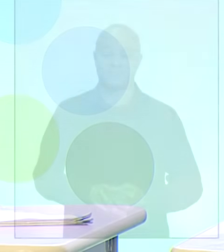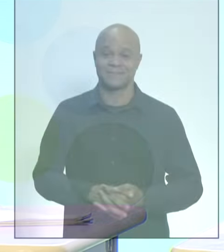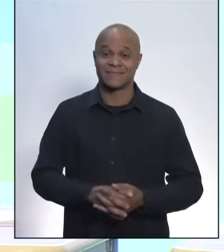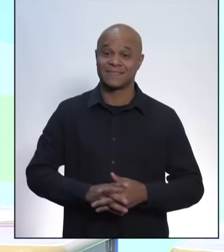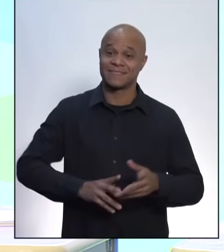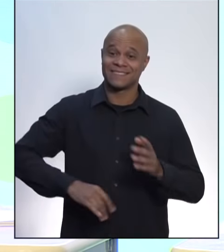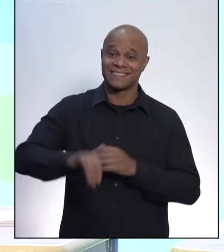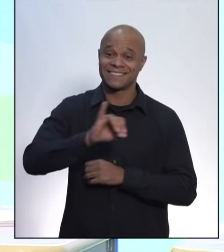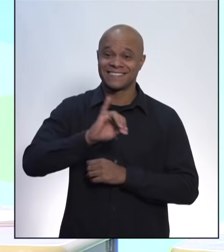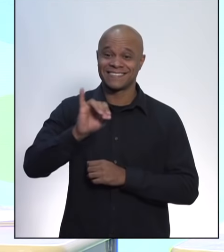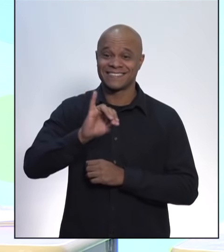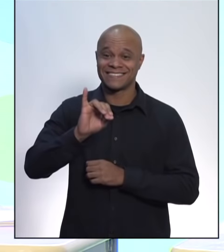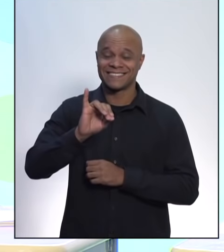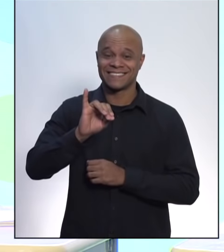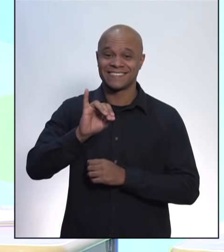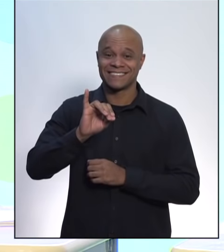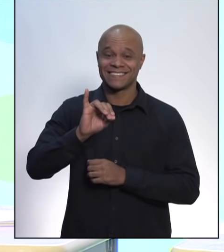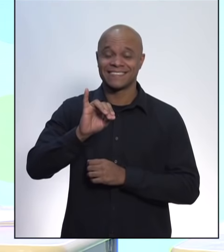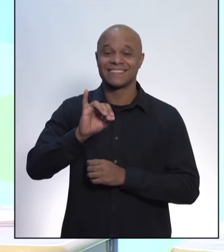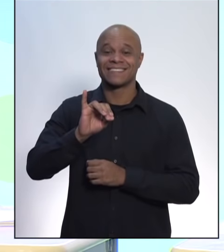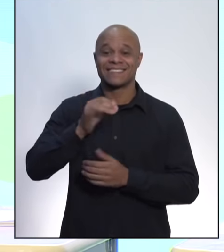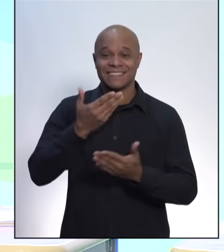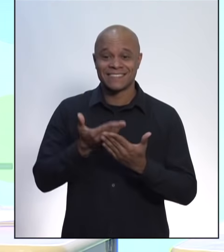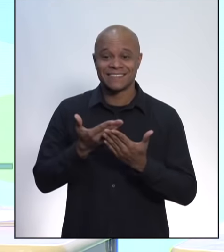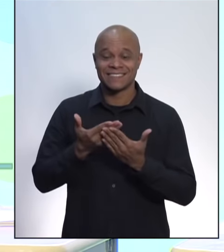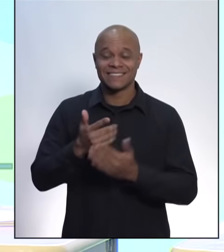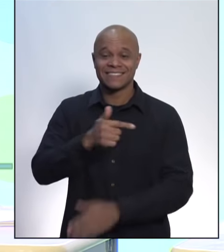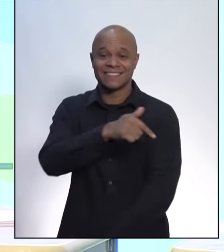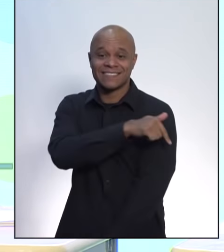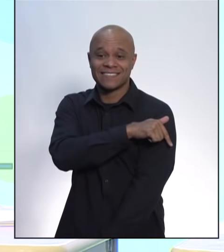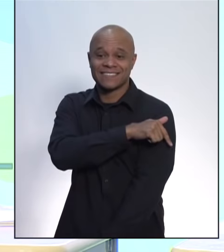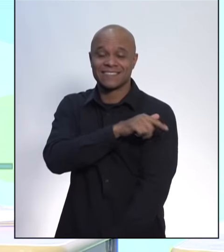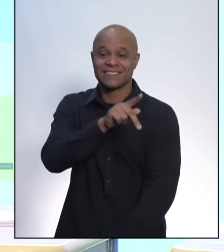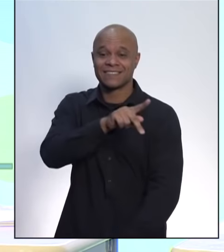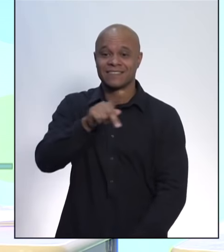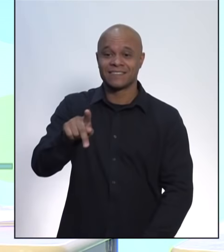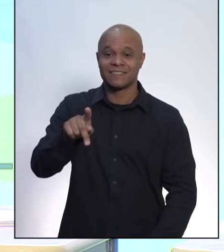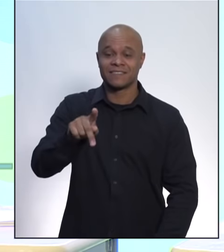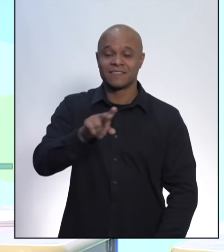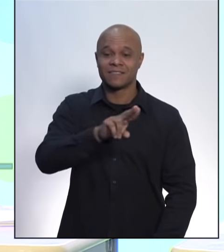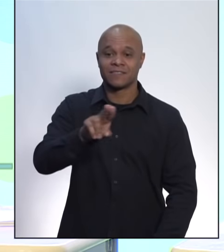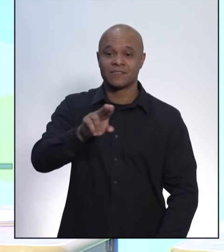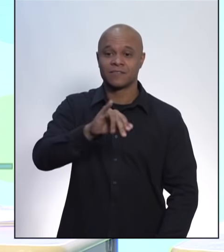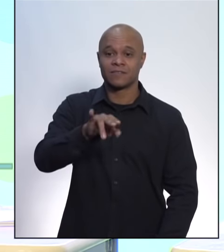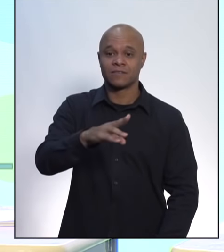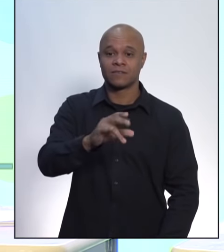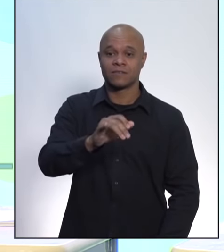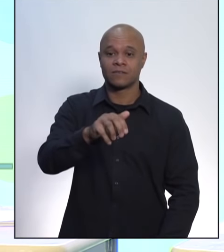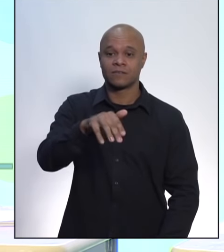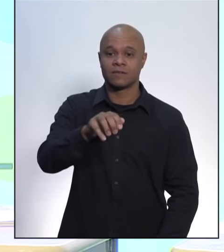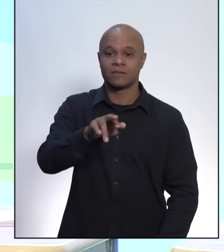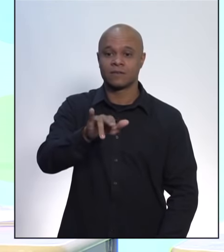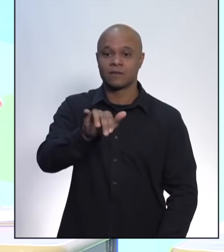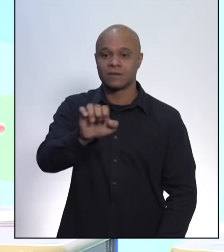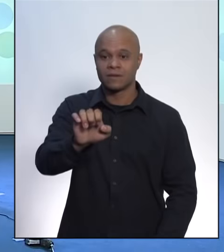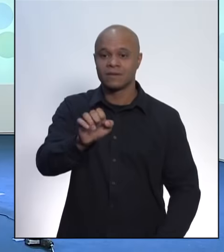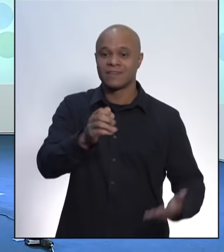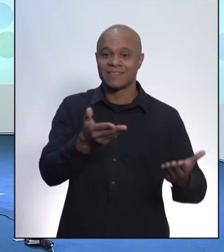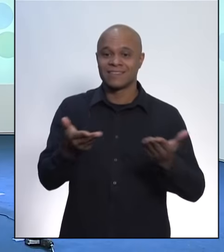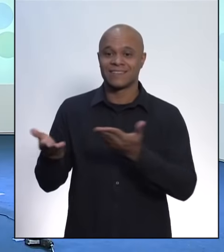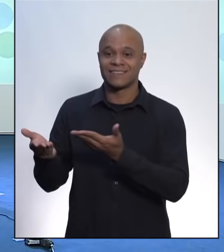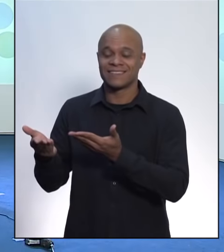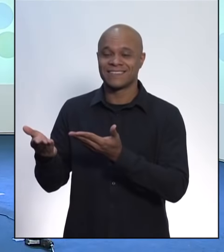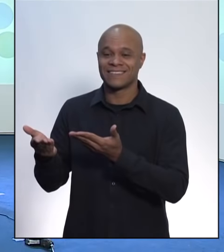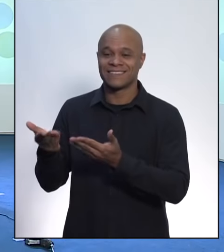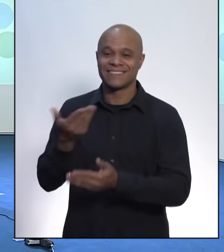o olá alunos do 7º ano eu sou a professora jucimeire de língua inglesa e quero apresentar vocês a minha